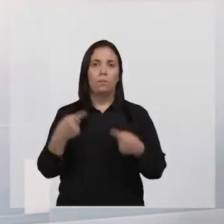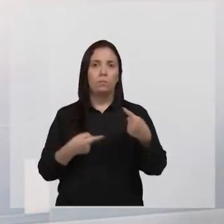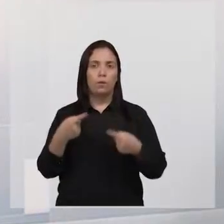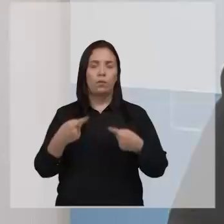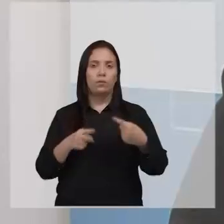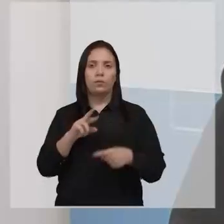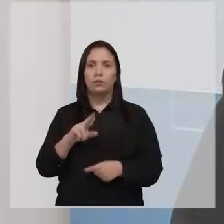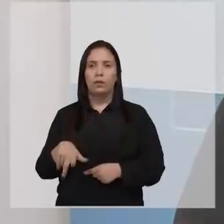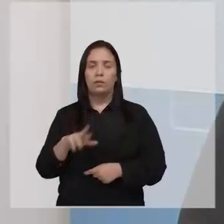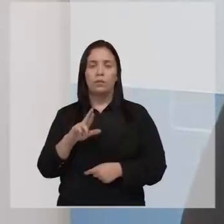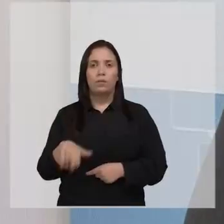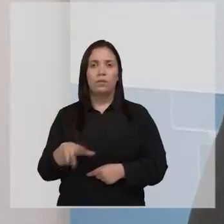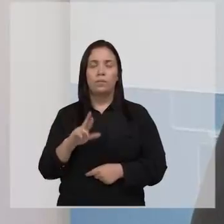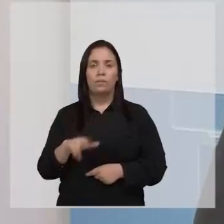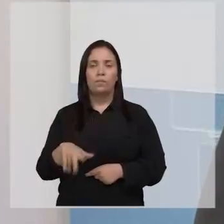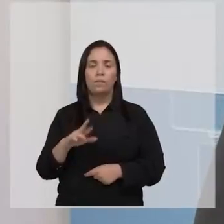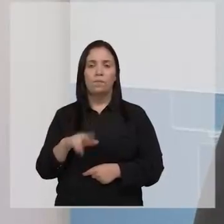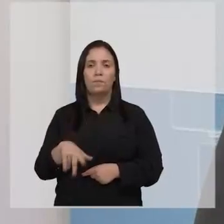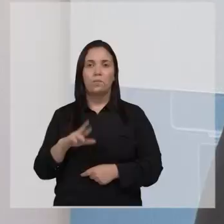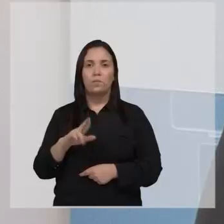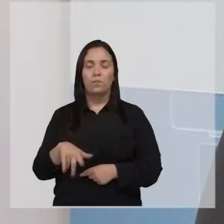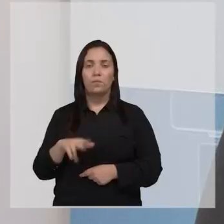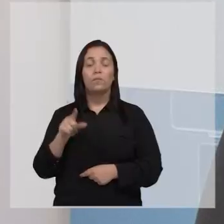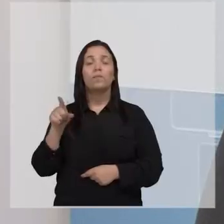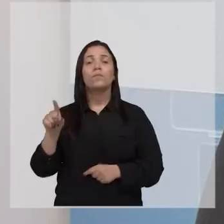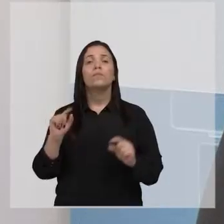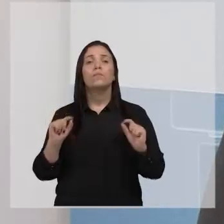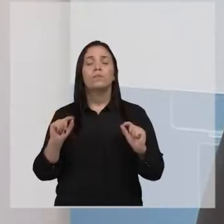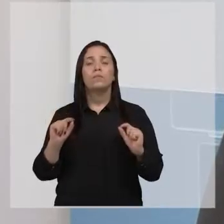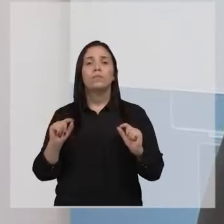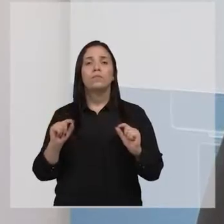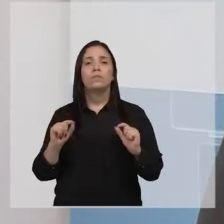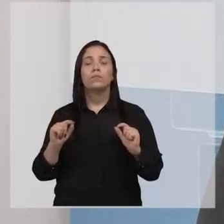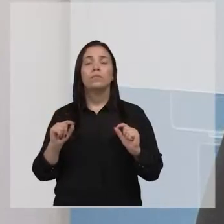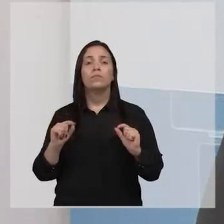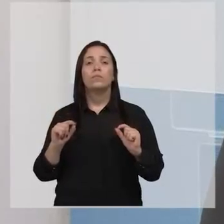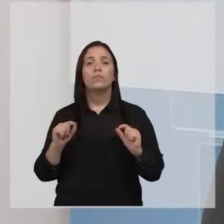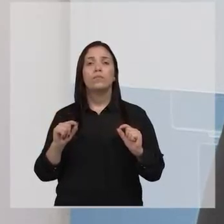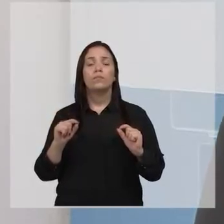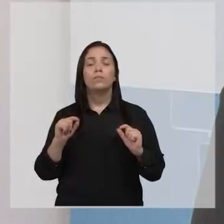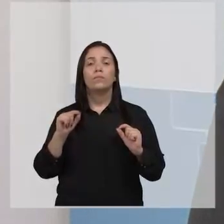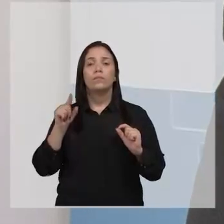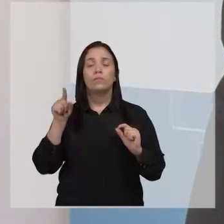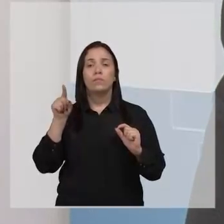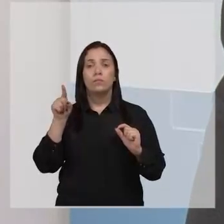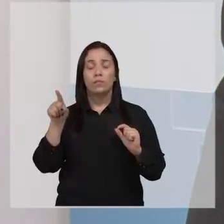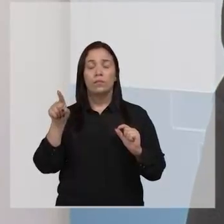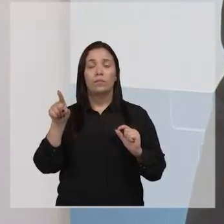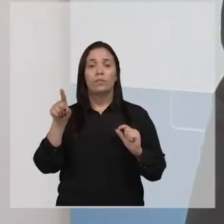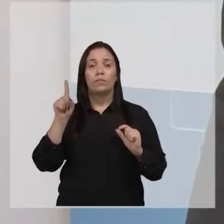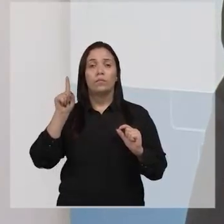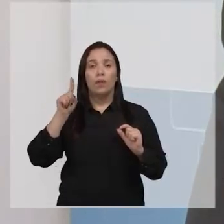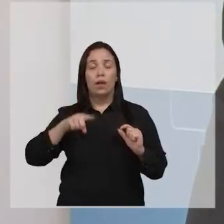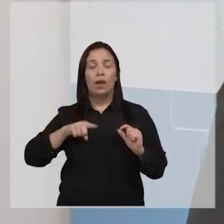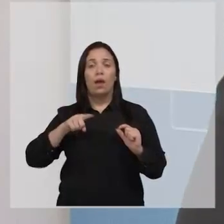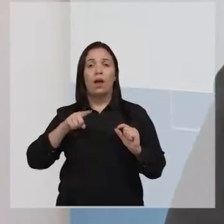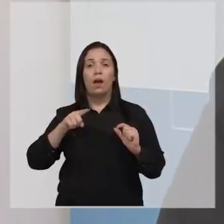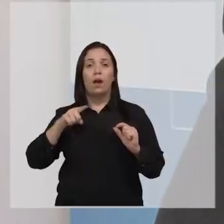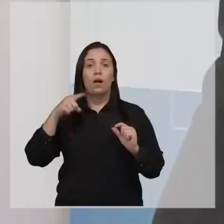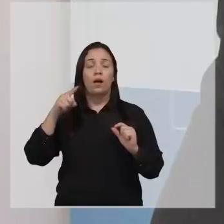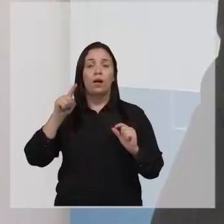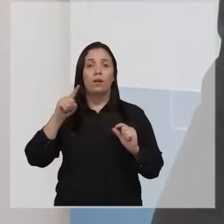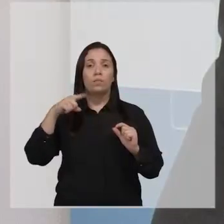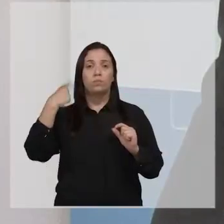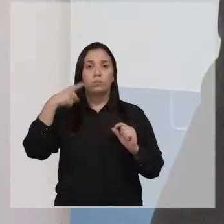Na realidade, ele é um membro do judiciário, com a carreira no judiciário, que vai